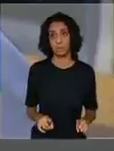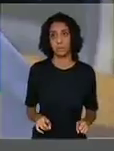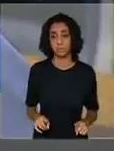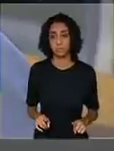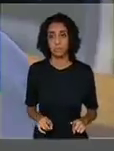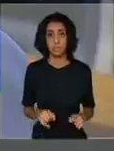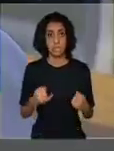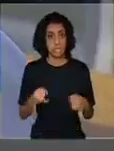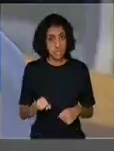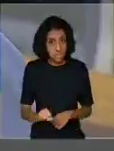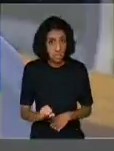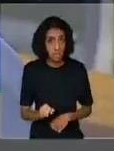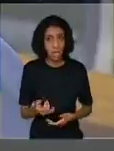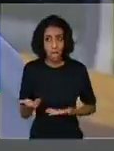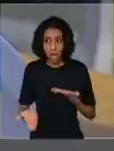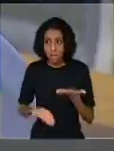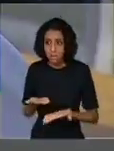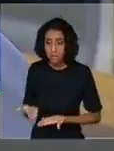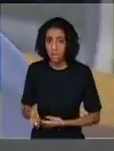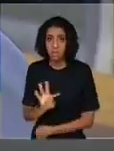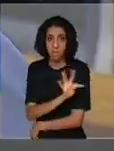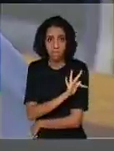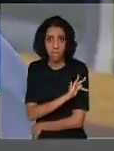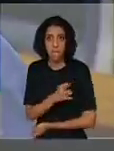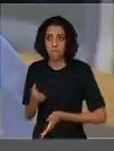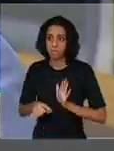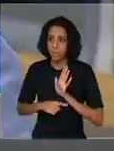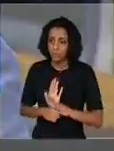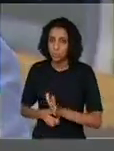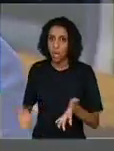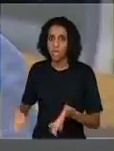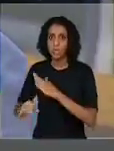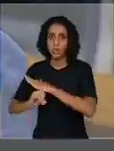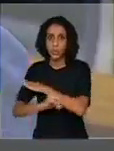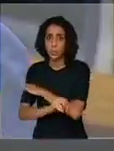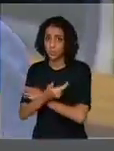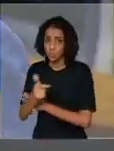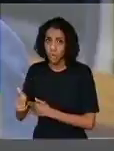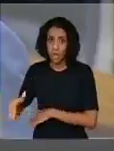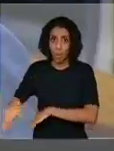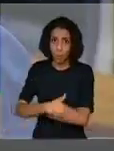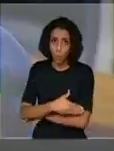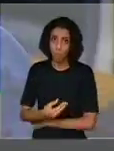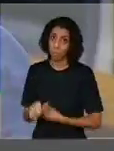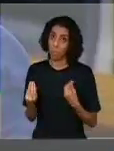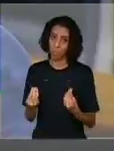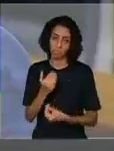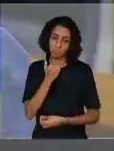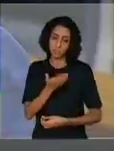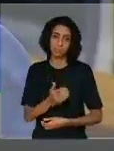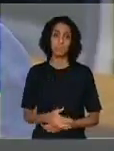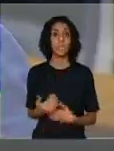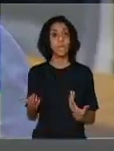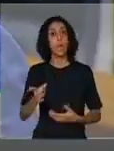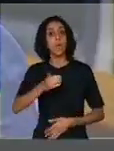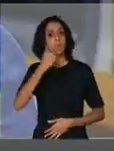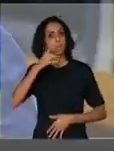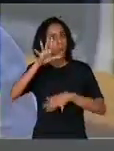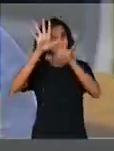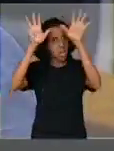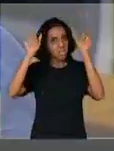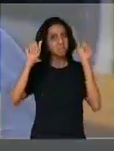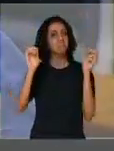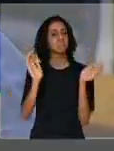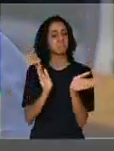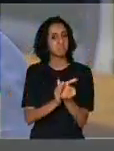contrapartida da assistência técnica, sem a contrapartida da infraestrutura com a construção de ramais. Então, a bancada acriana está de parabéns pela liberação